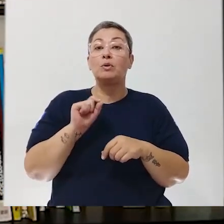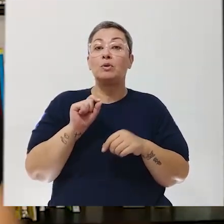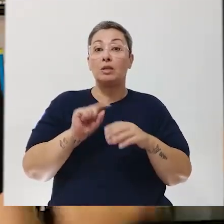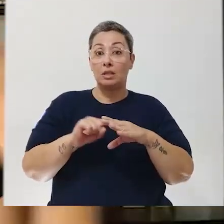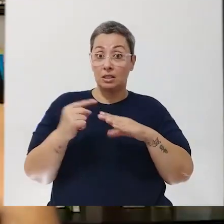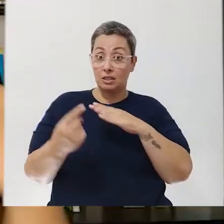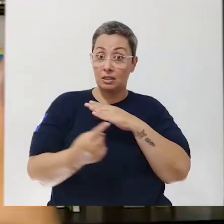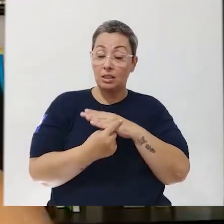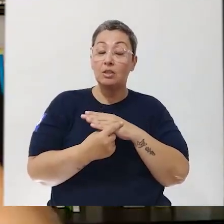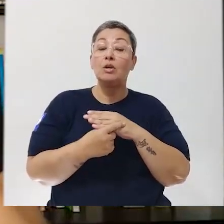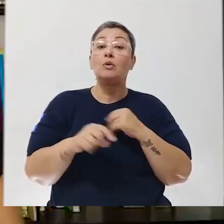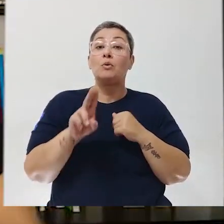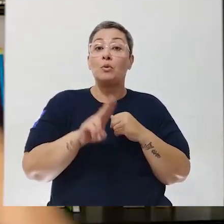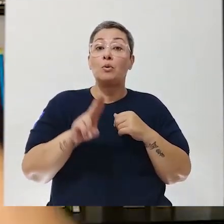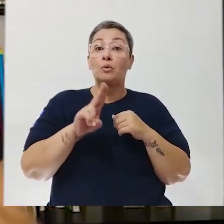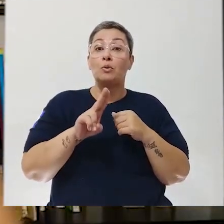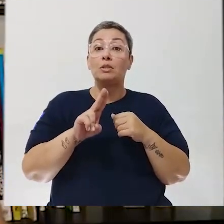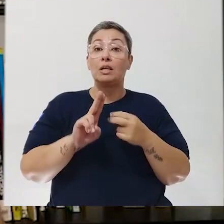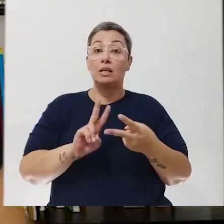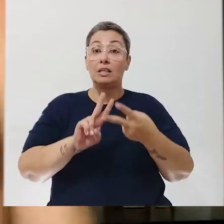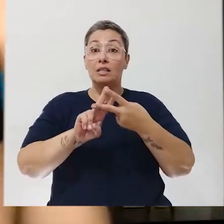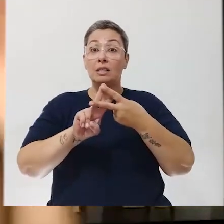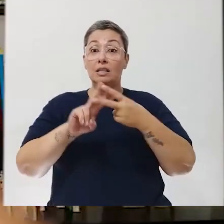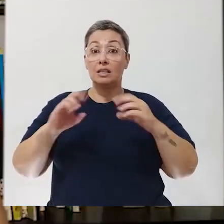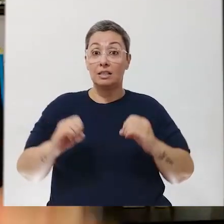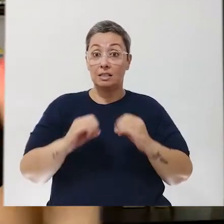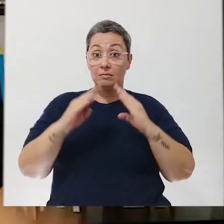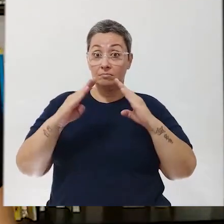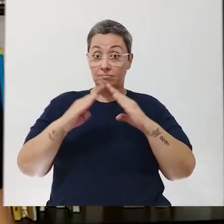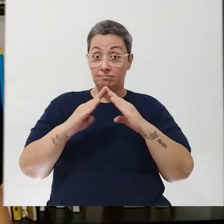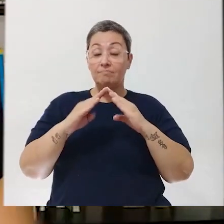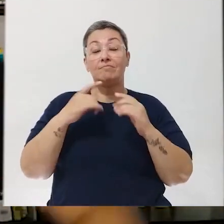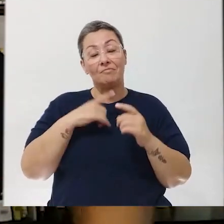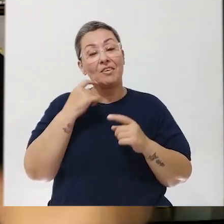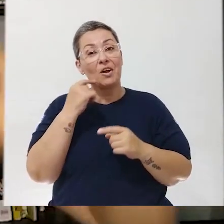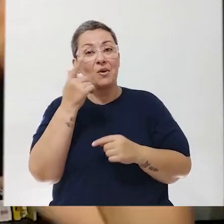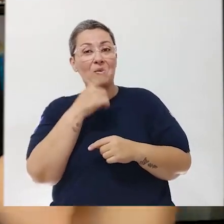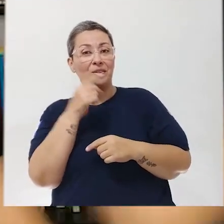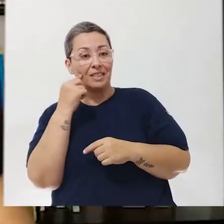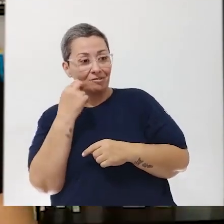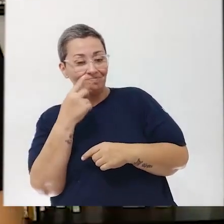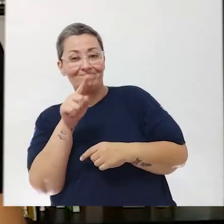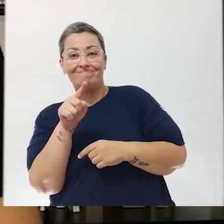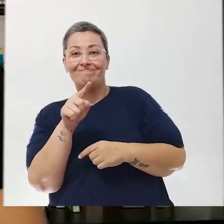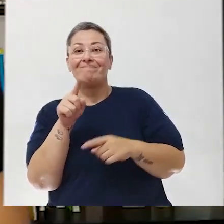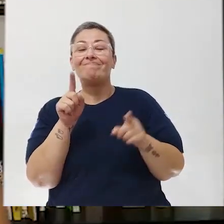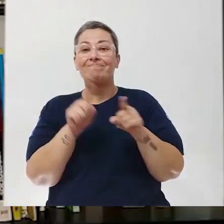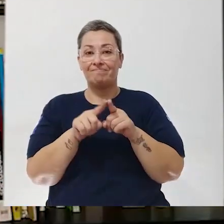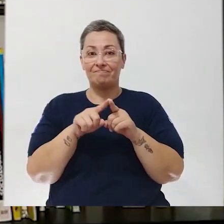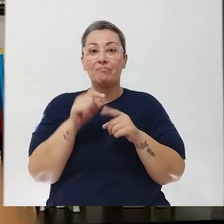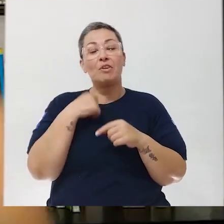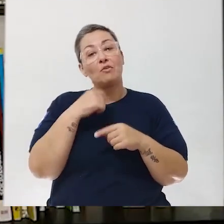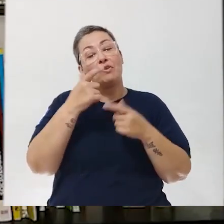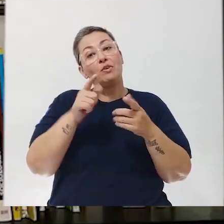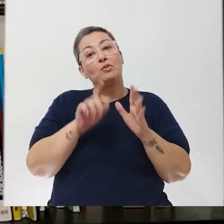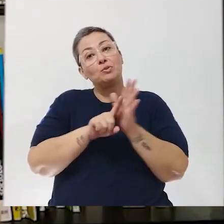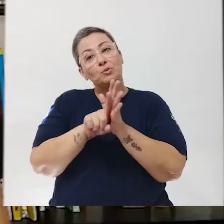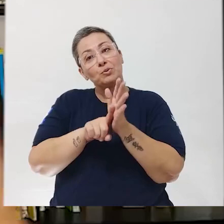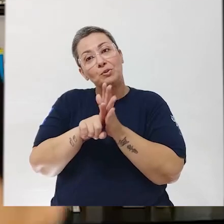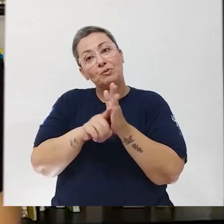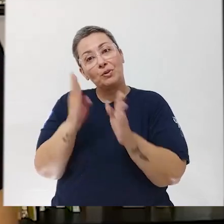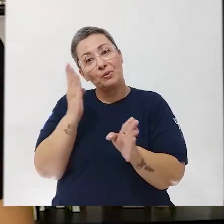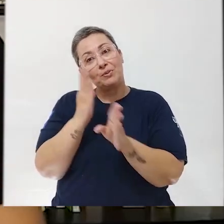redes sociais, compartilha com a gente utilizando a hashtag Saberes em Casa, que aí a gente consegue visualizar e é aquilo que